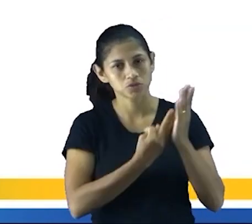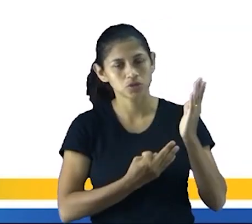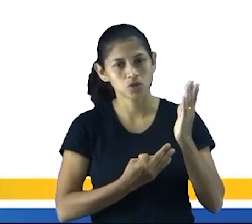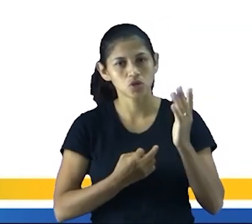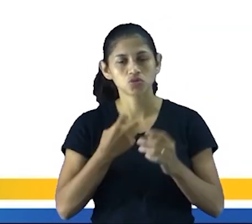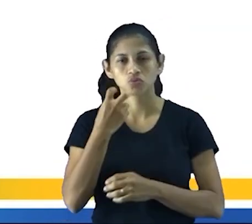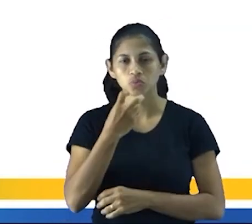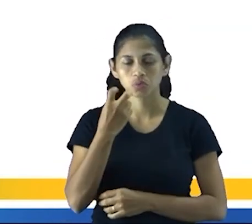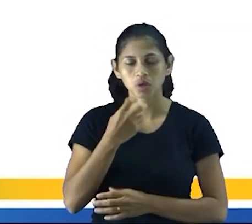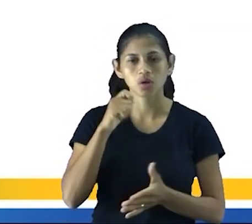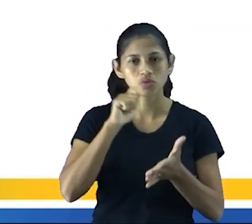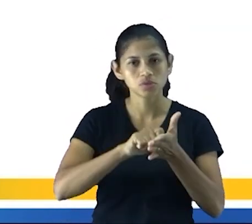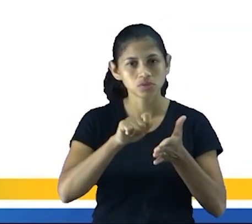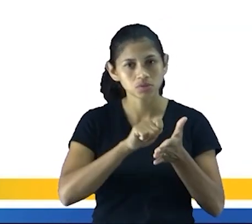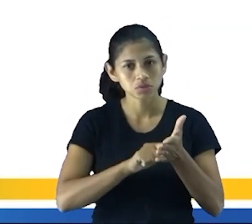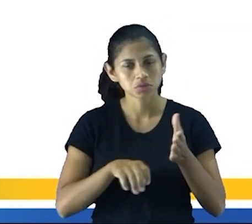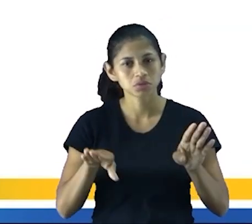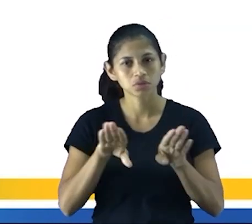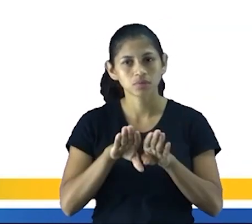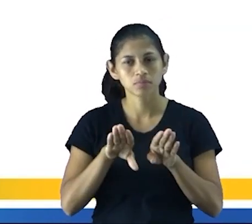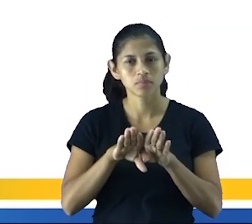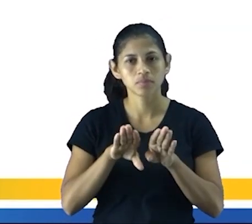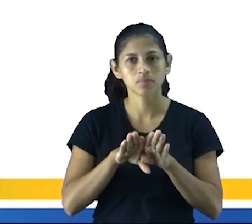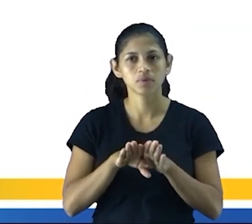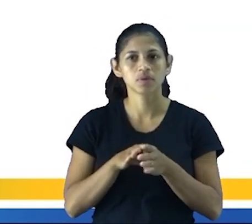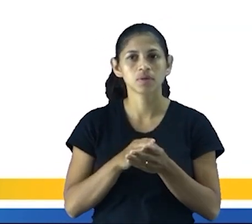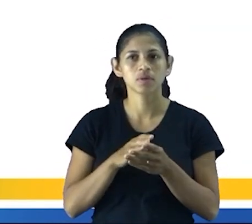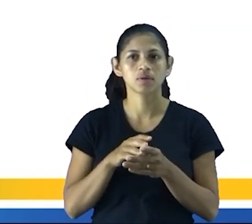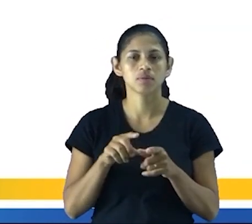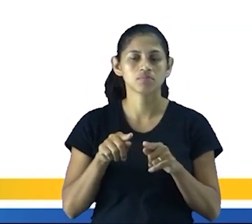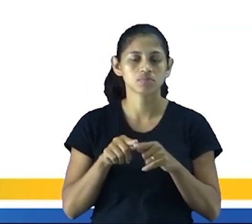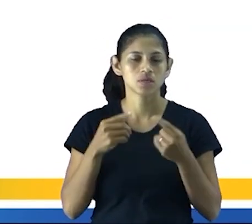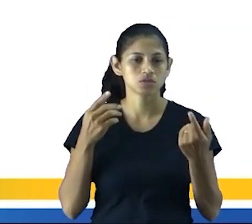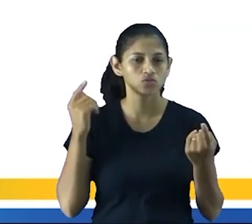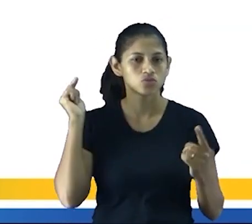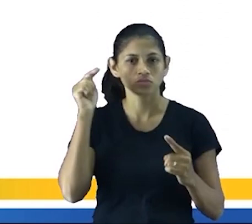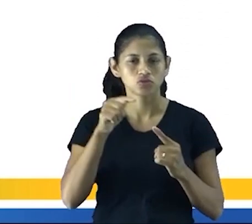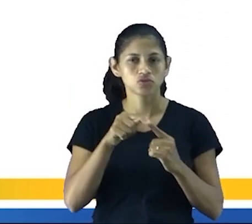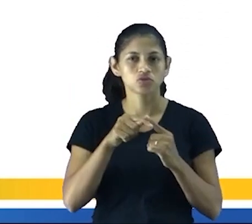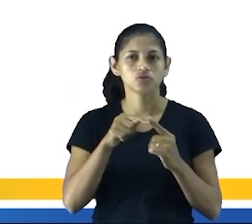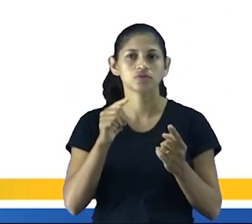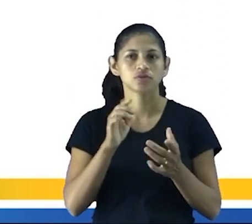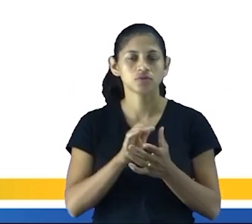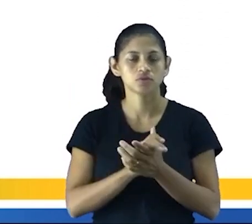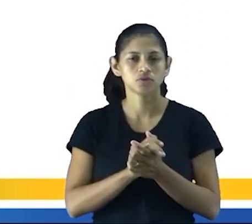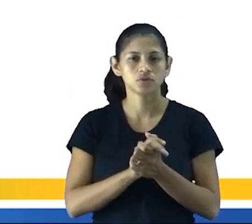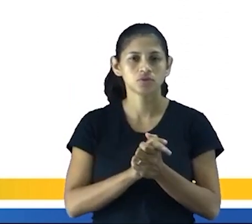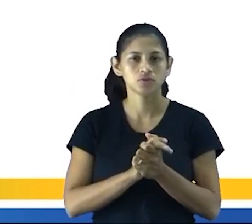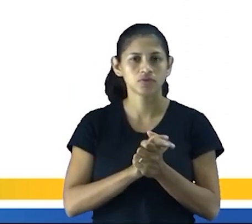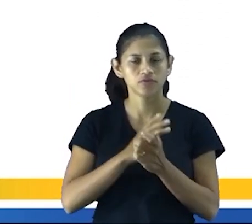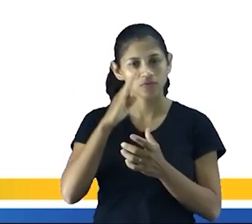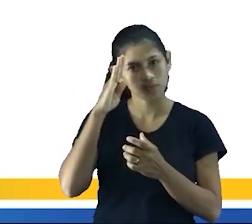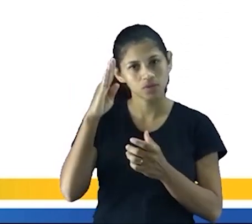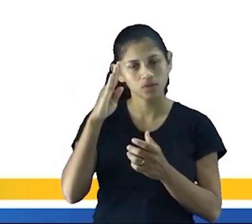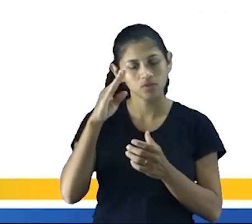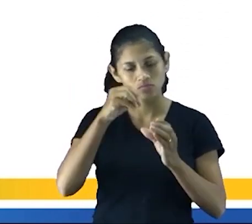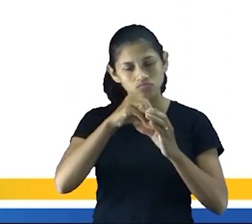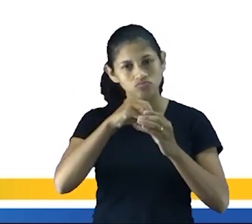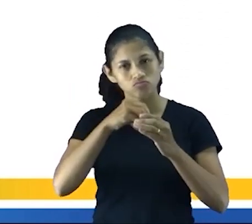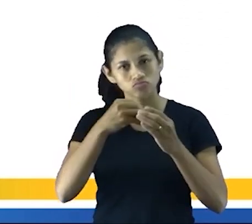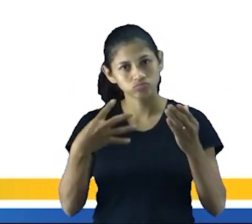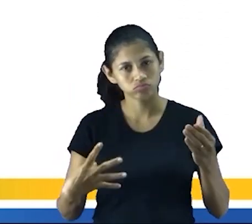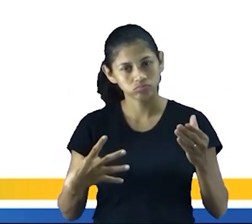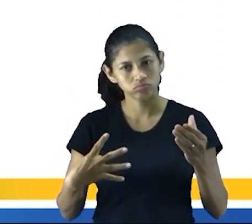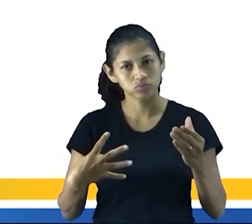mais específicos, determinados pela intenção comunicativa, né, considerando as principais características e